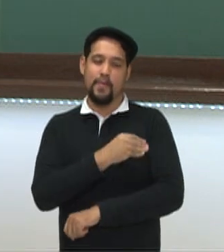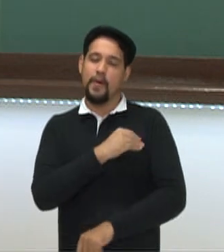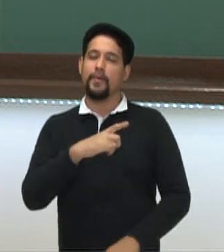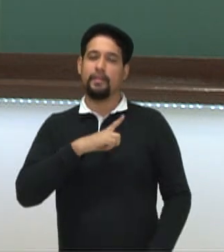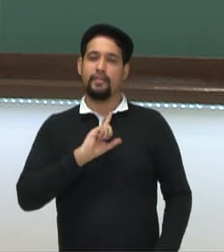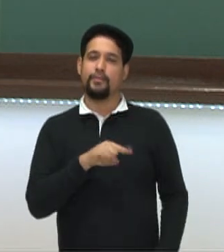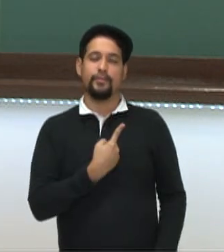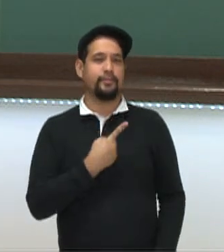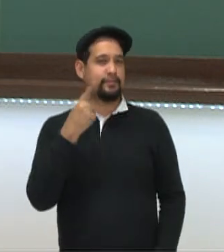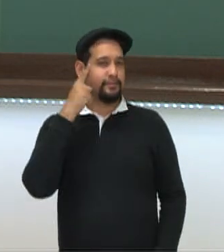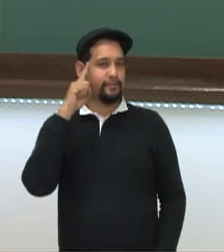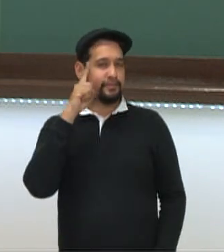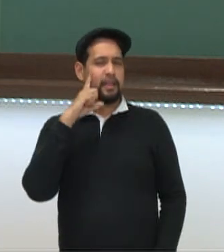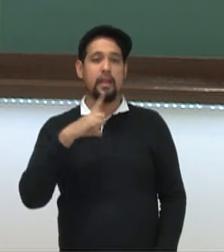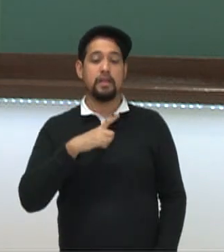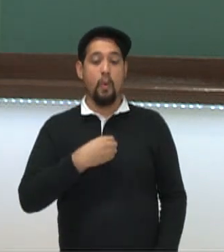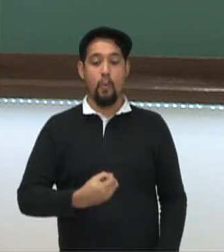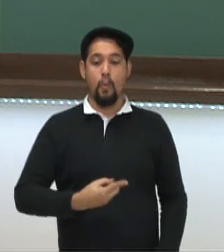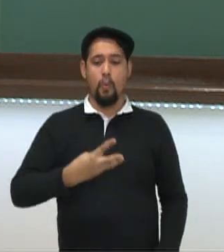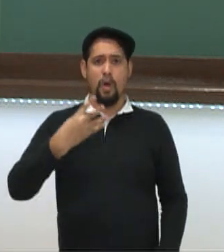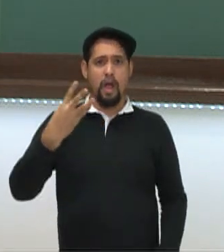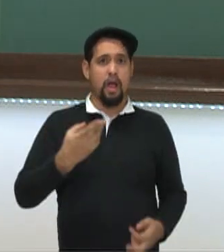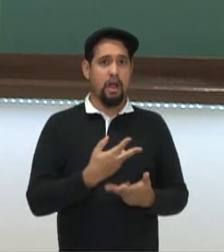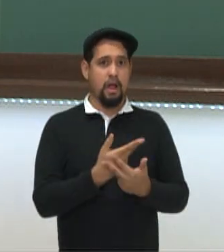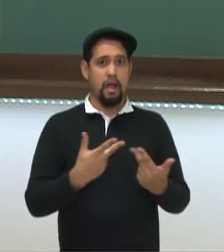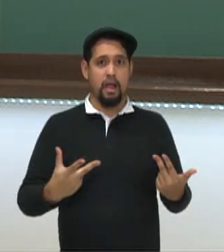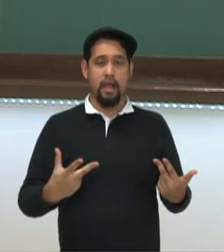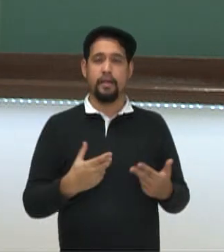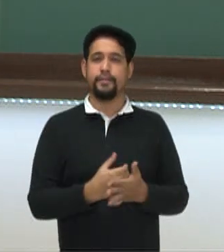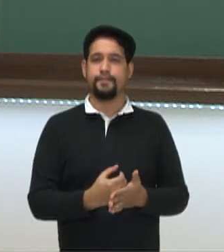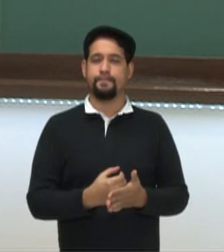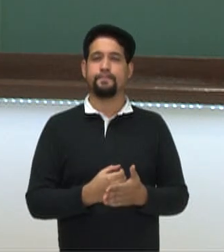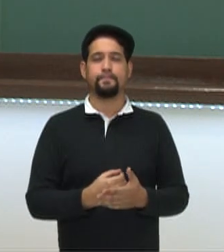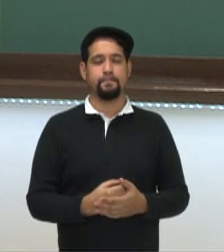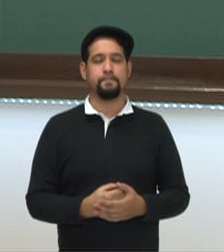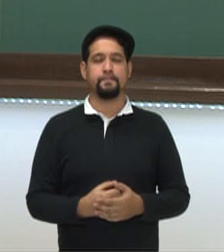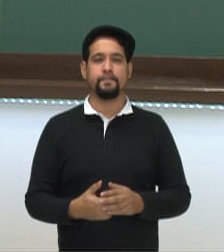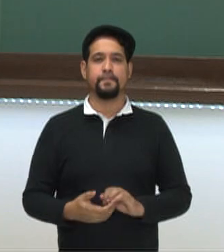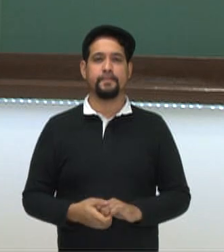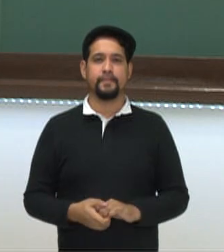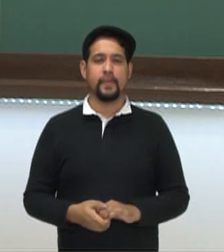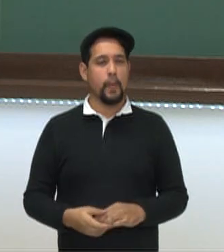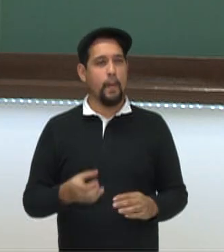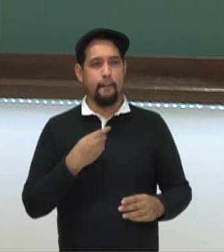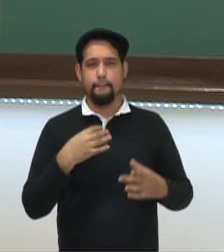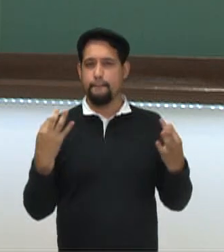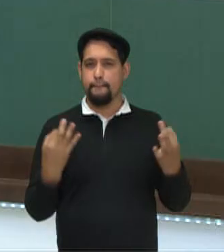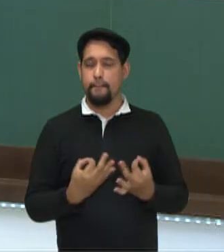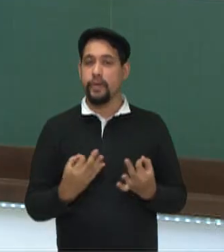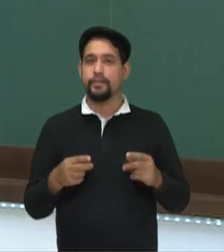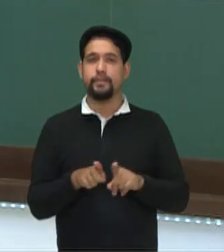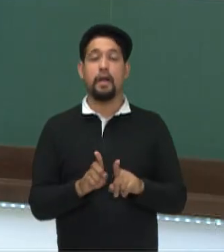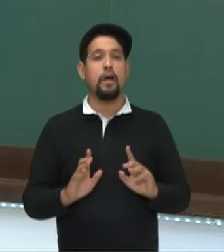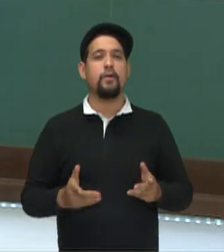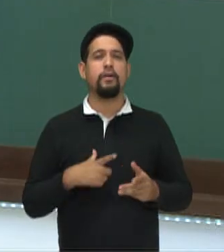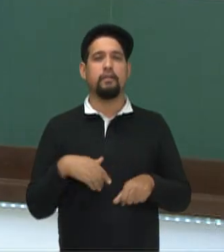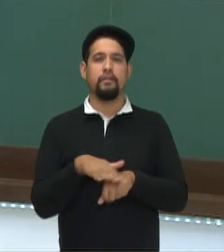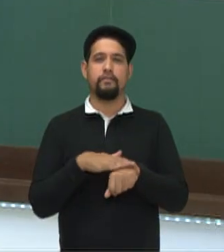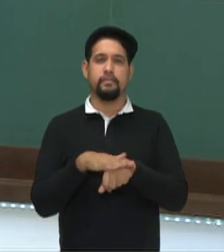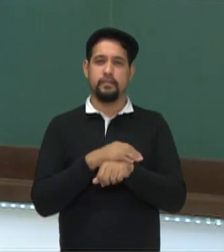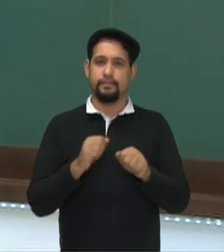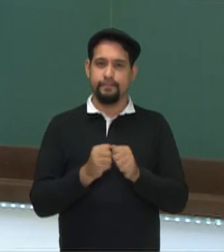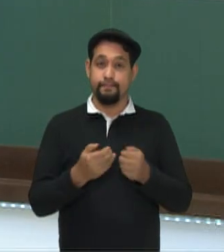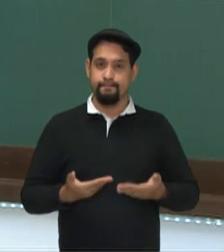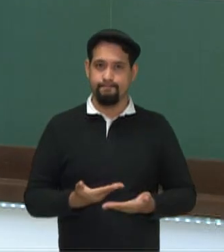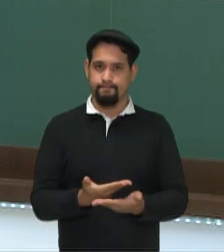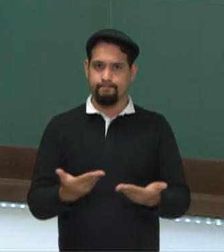no nosso dia a dia, tem uma quantidade enorme de aplicabilidade. Muito bem, agora eu quero conversar com